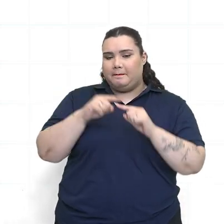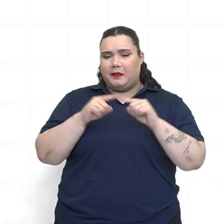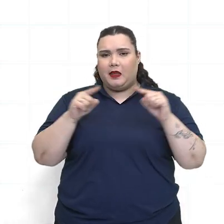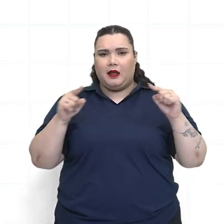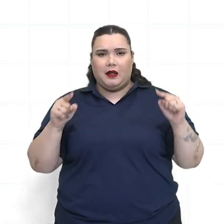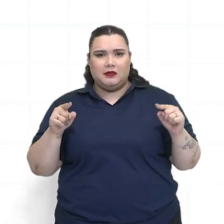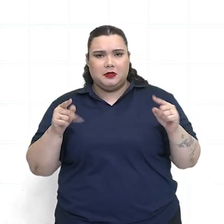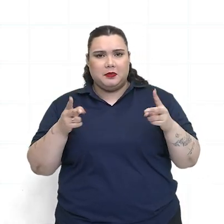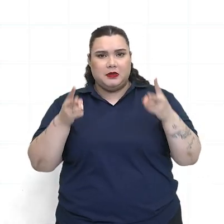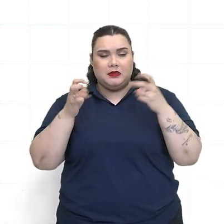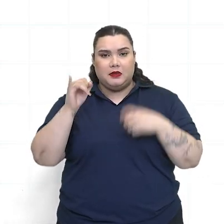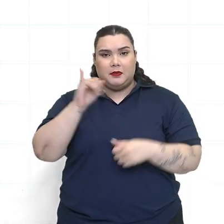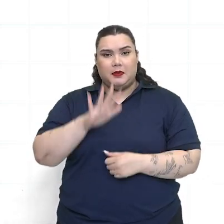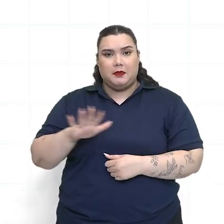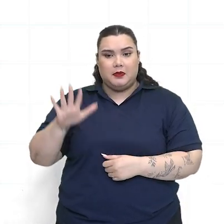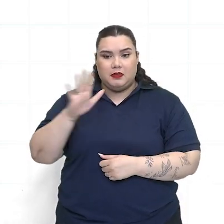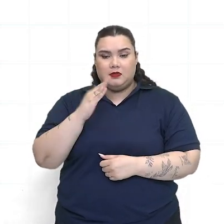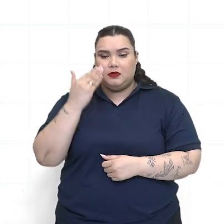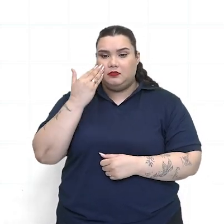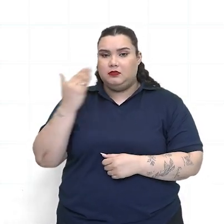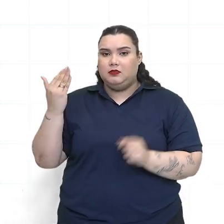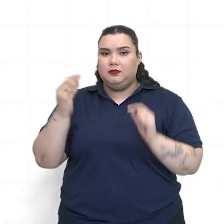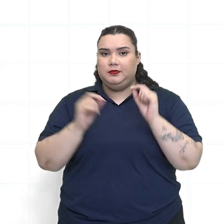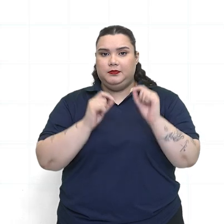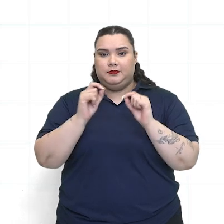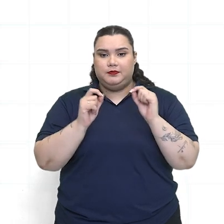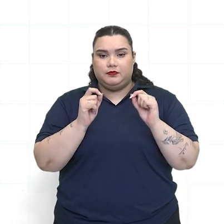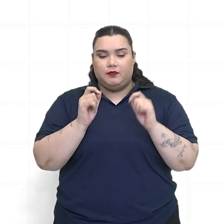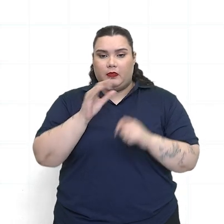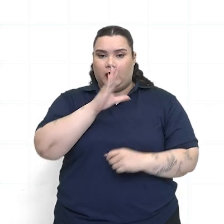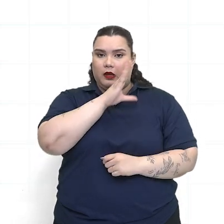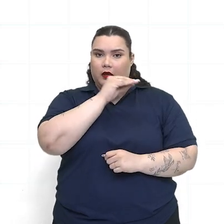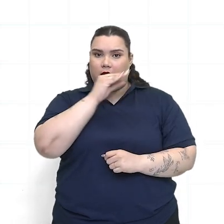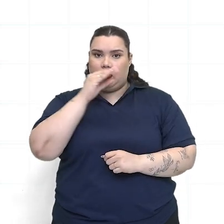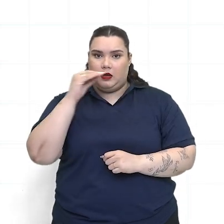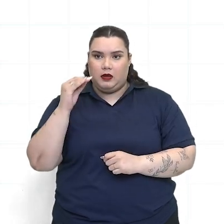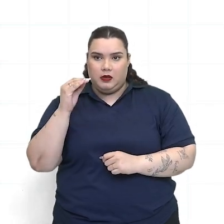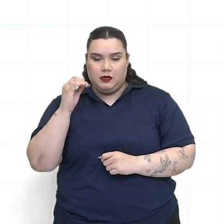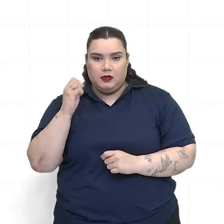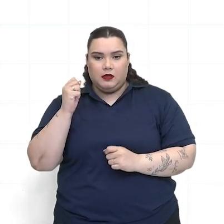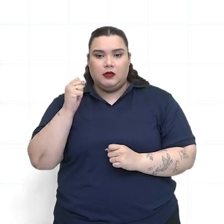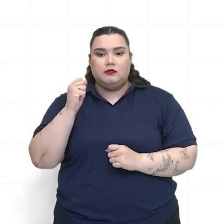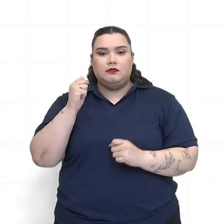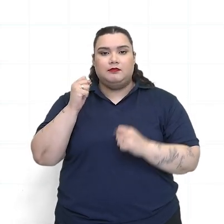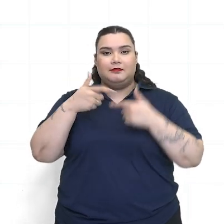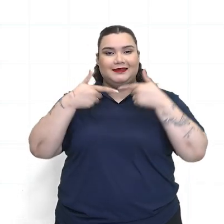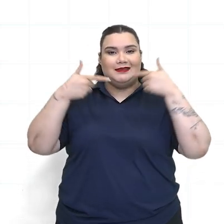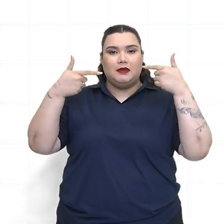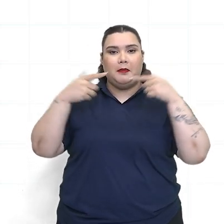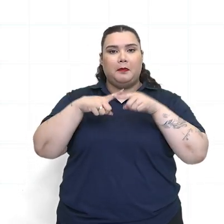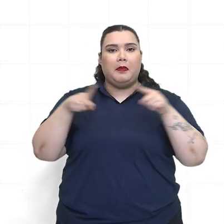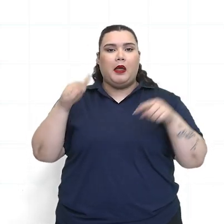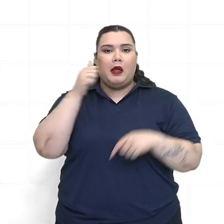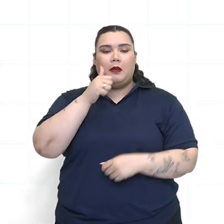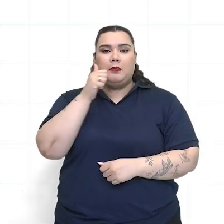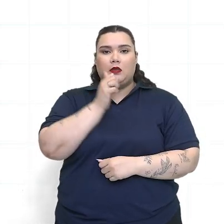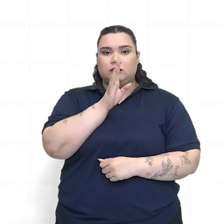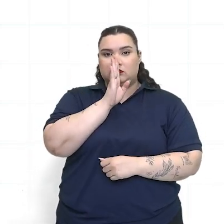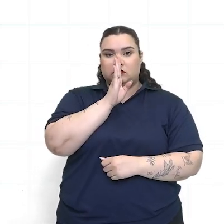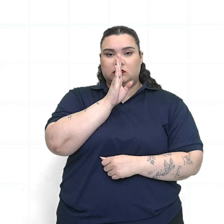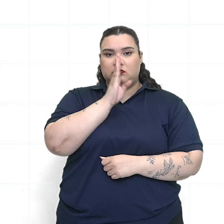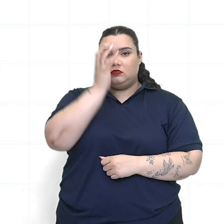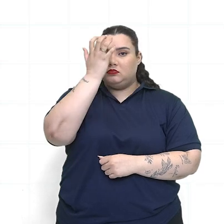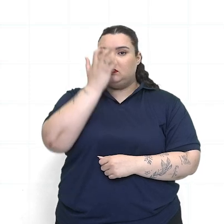você está observando aí, ó? Sorriso de uma criança. Aí você olha para o rosto da menina, o que acontece? Ela